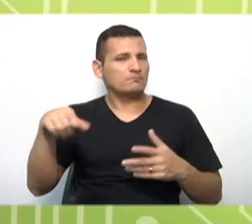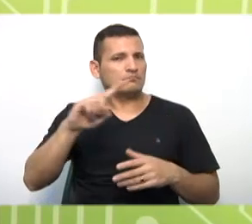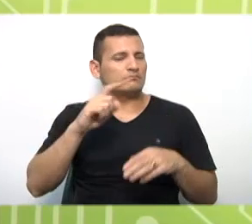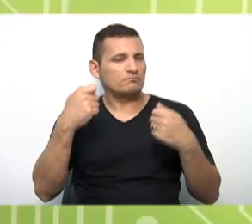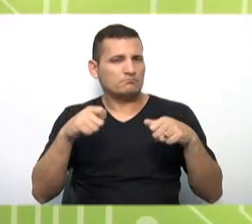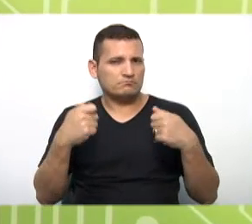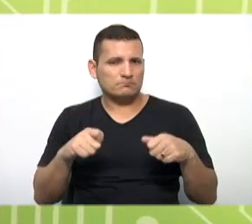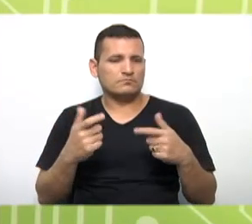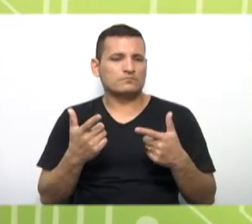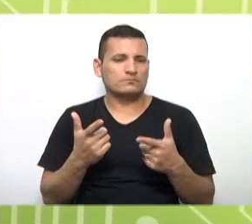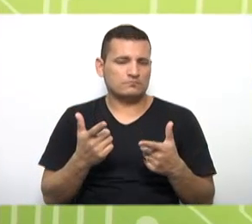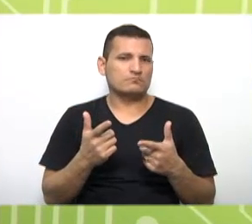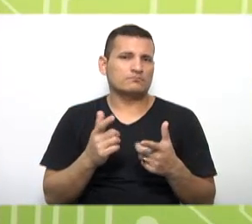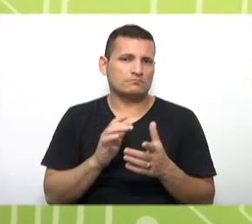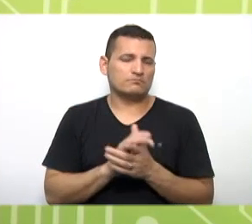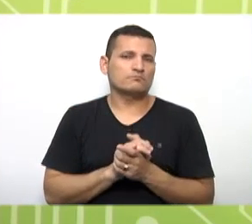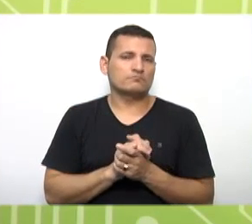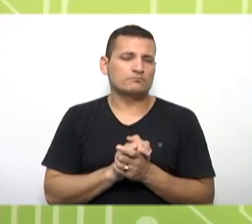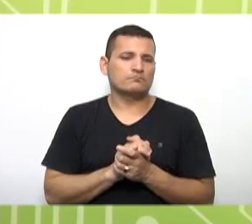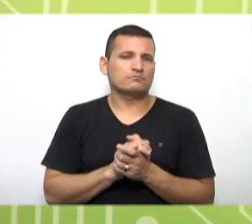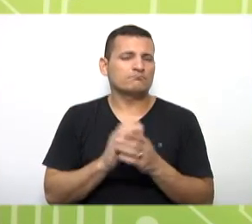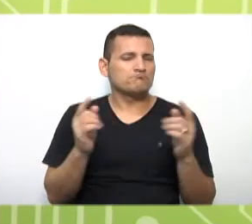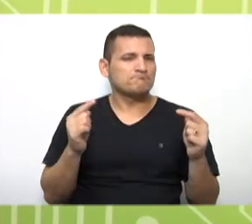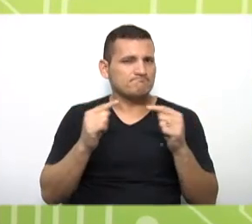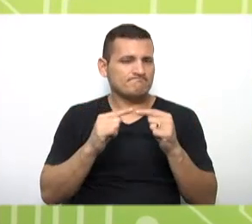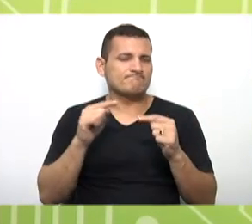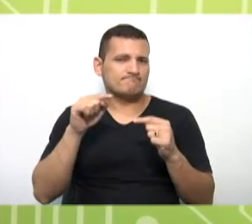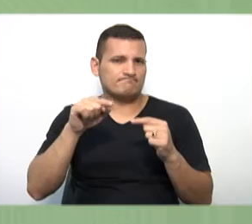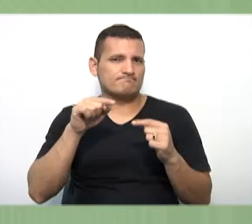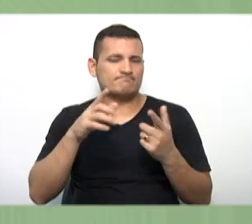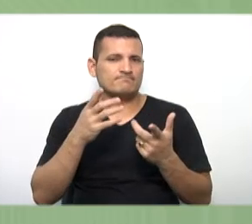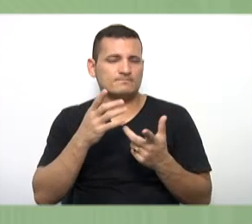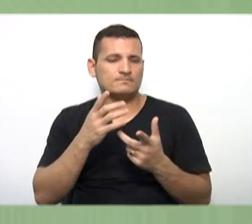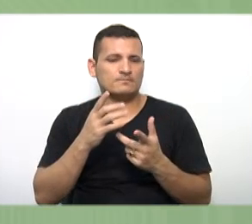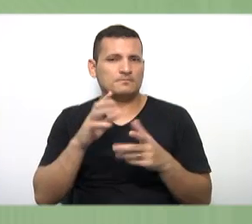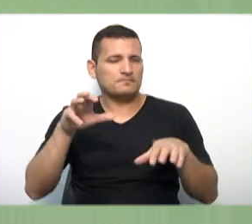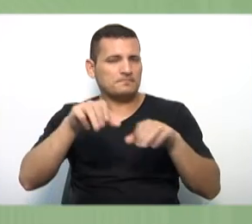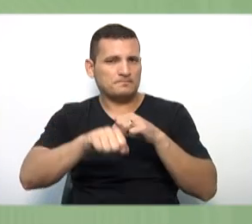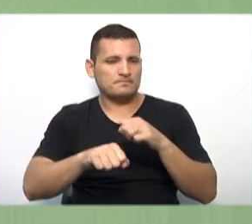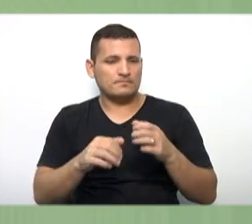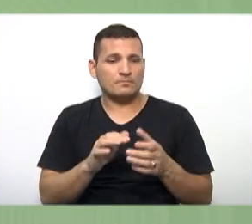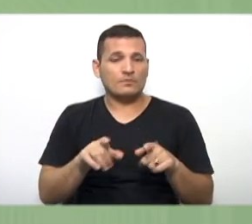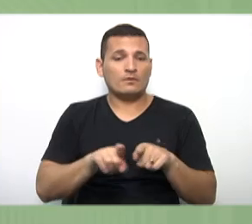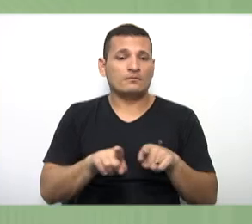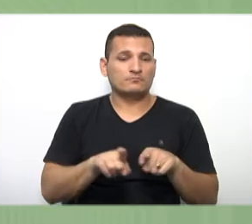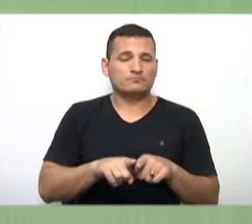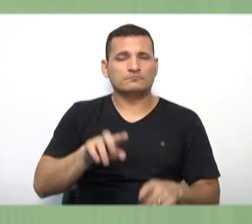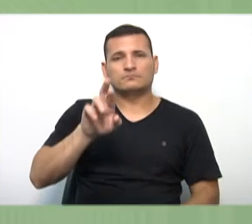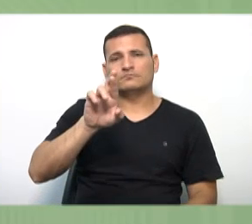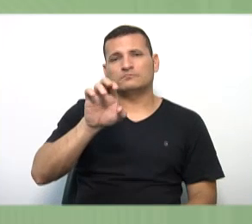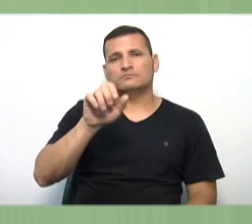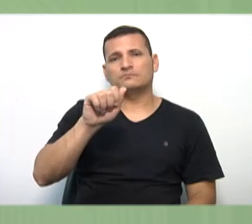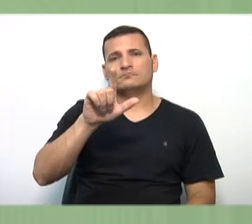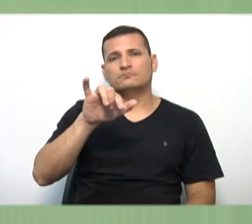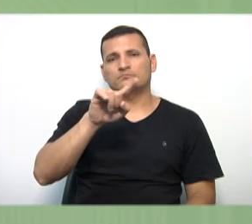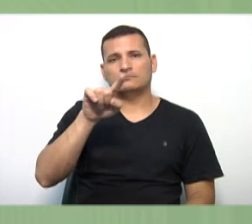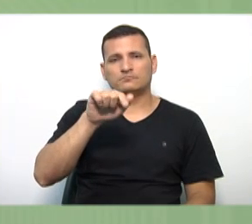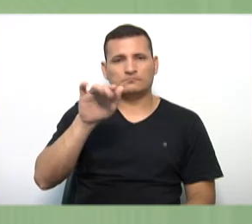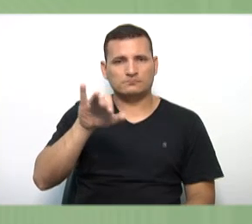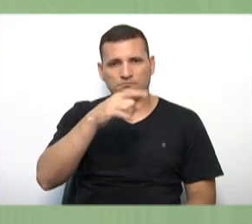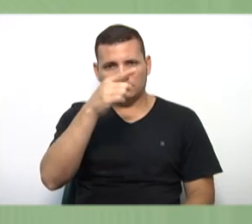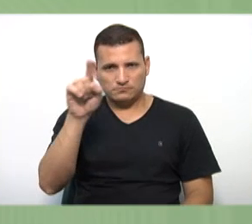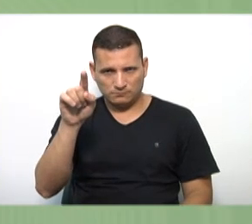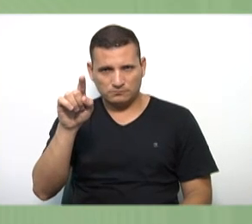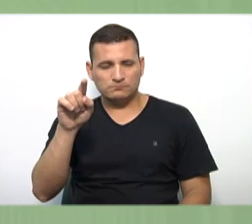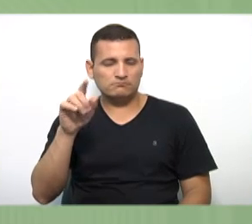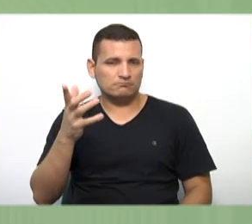precisam corresponder a esse reconhecimento. E também temos a necessidade de autorrealização. Geralmente, no topo aqui, vai